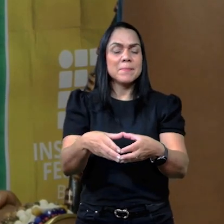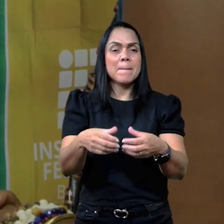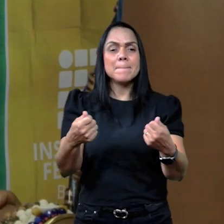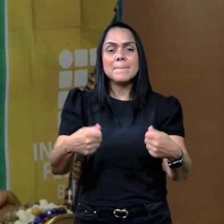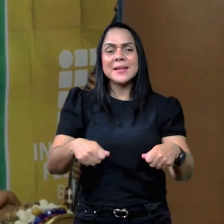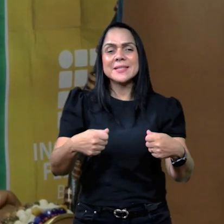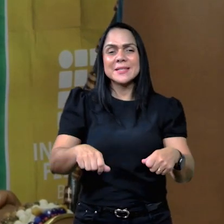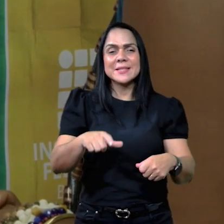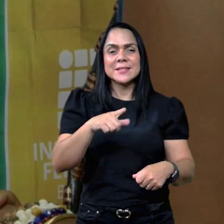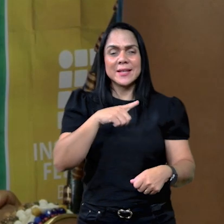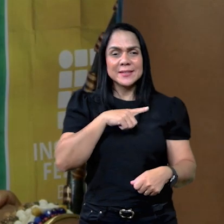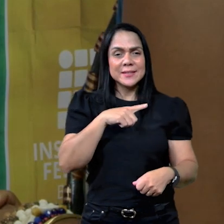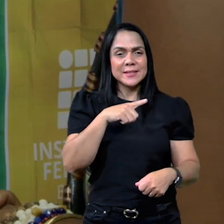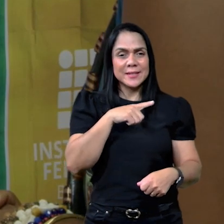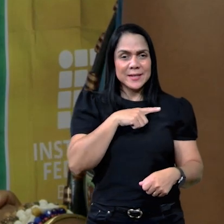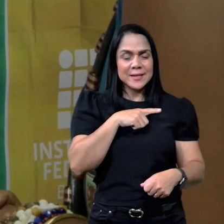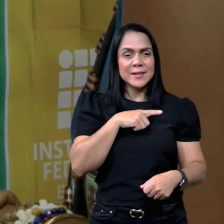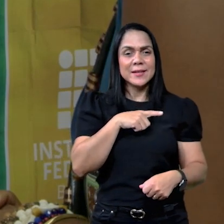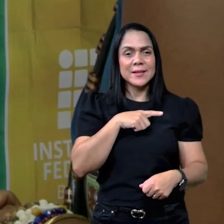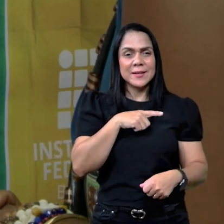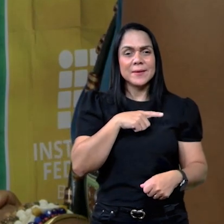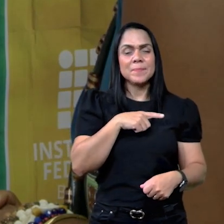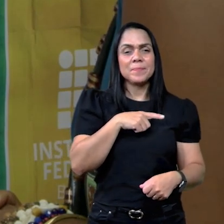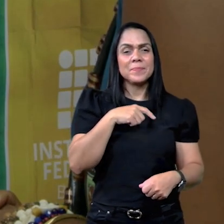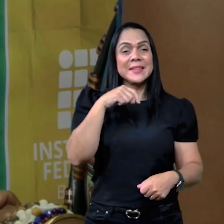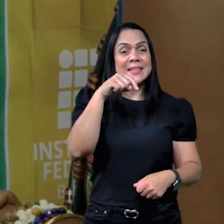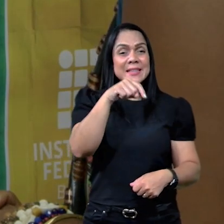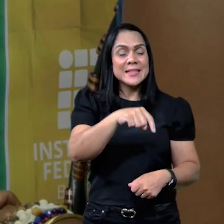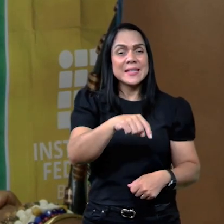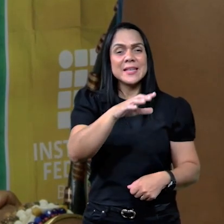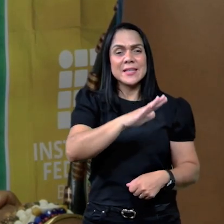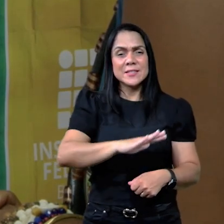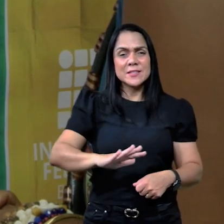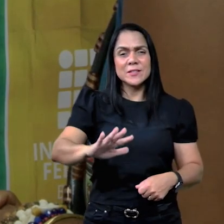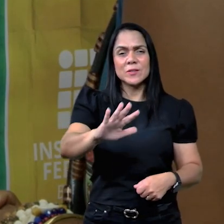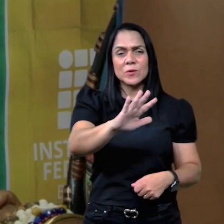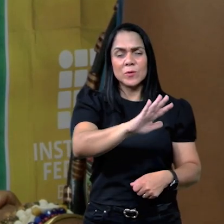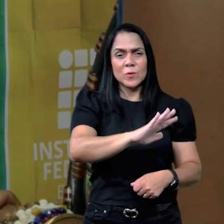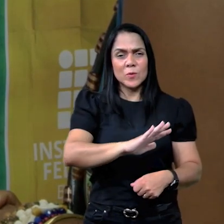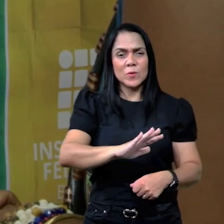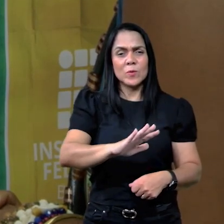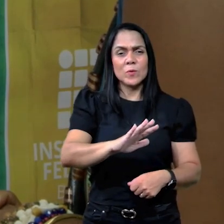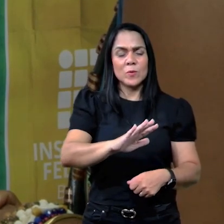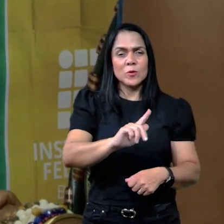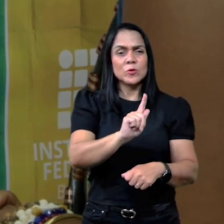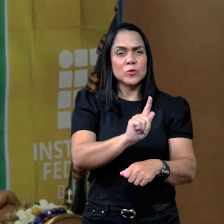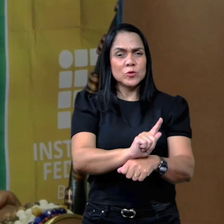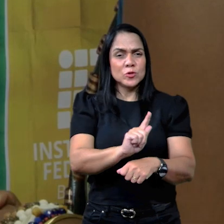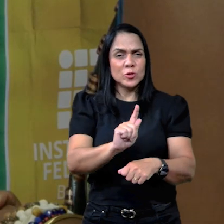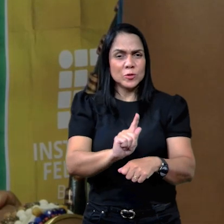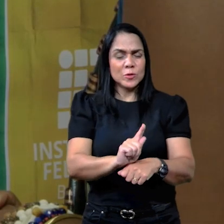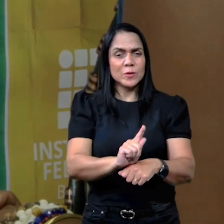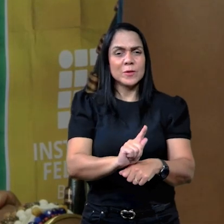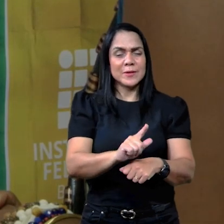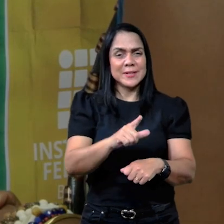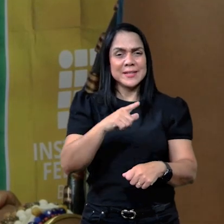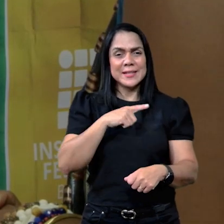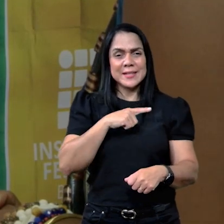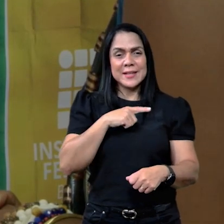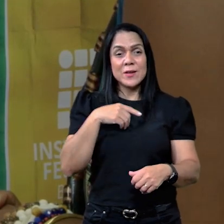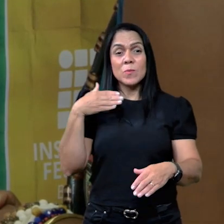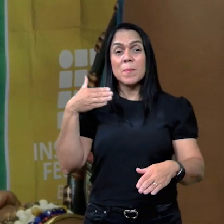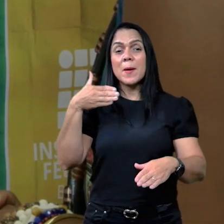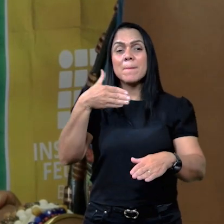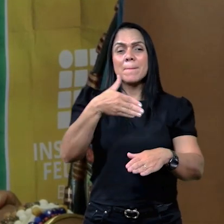na Política Nacional de Gestão Territorial e Ambiental Quilombola, a PNGTAC, no Comitê Gestor, ela já prevê uma